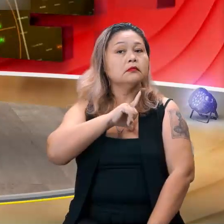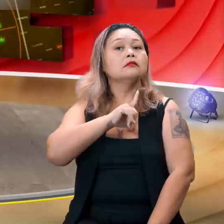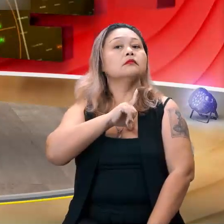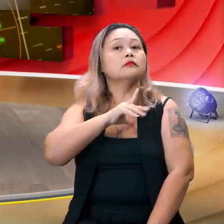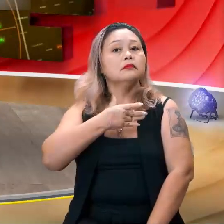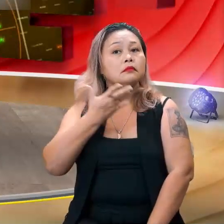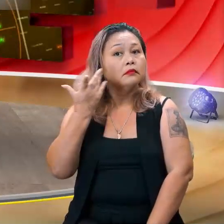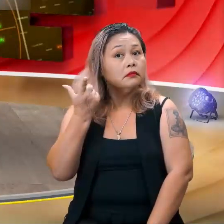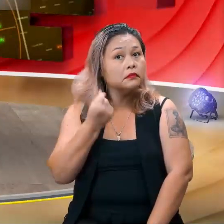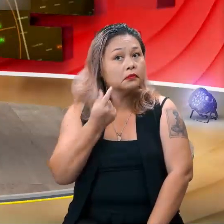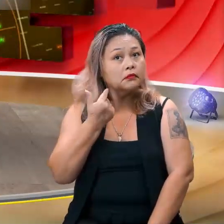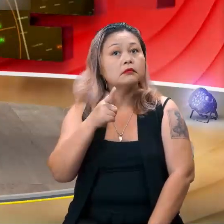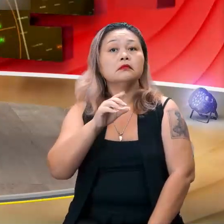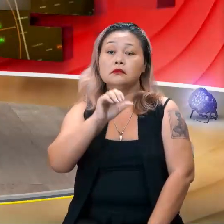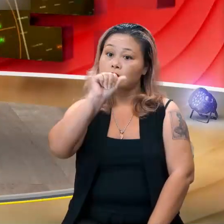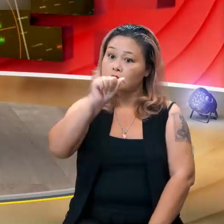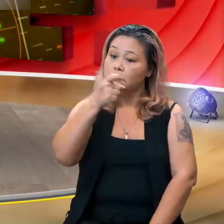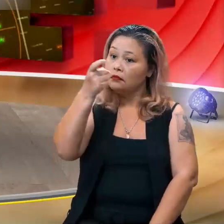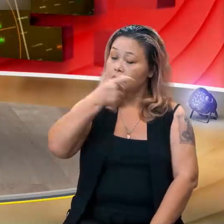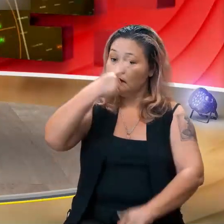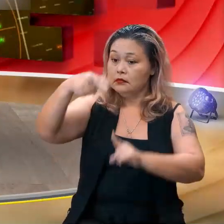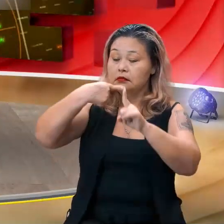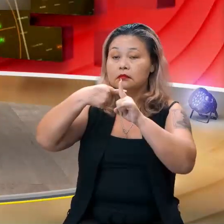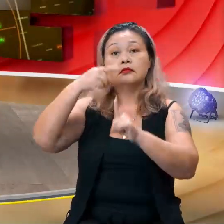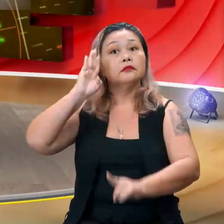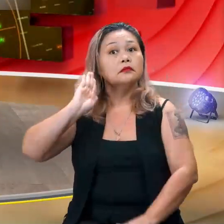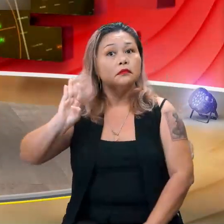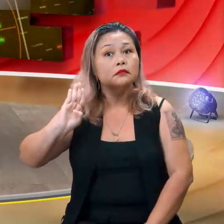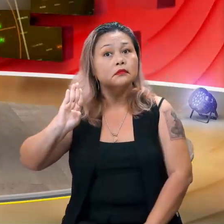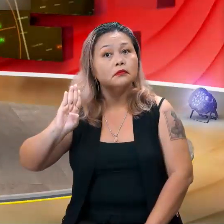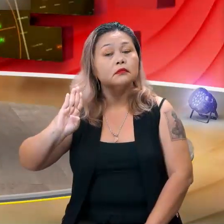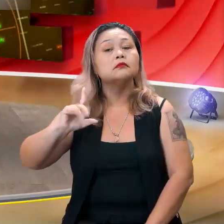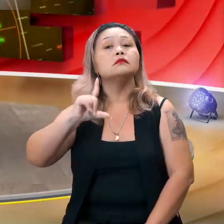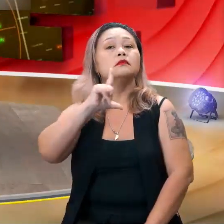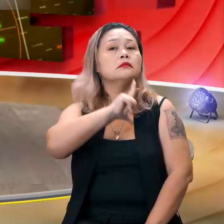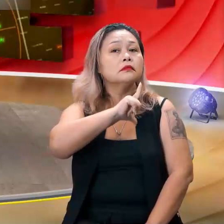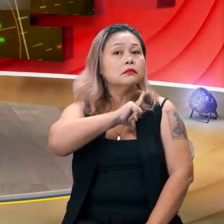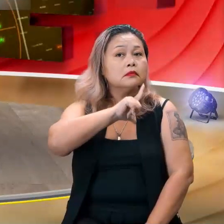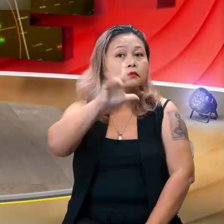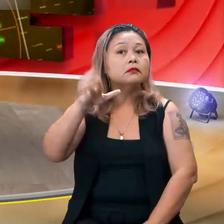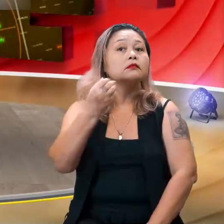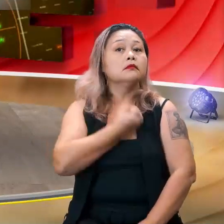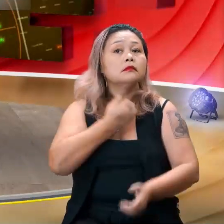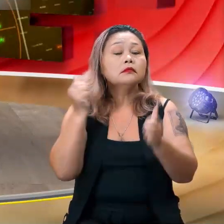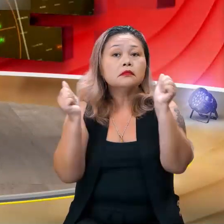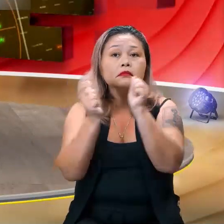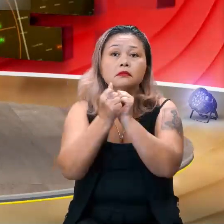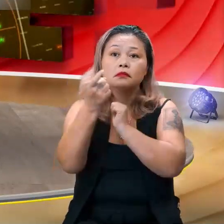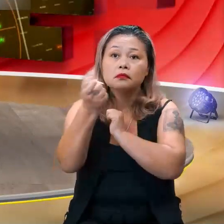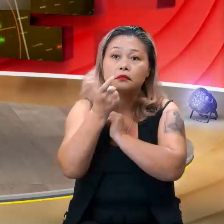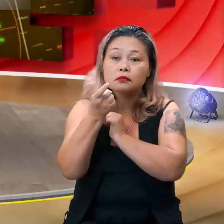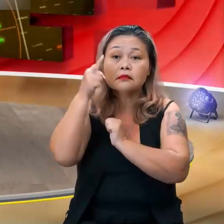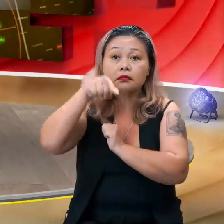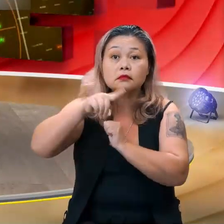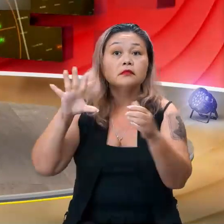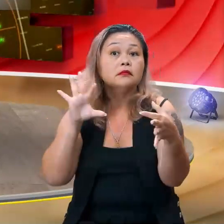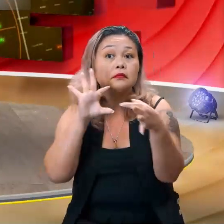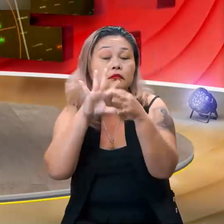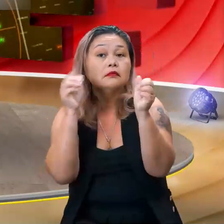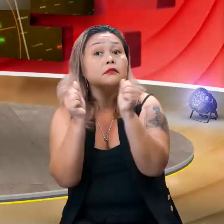temos um ax mais b, ou seja, existe um número que acompanha esse x, esse número depende do